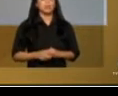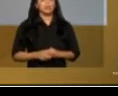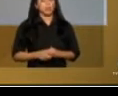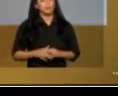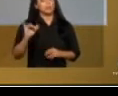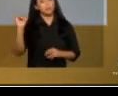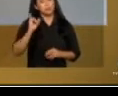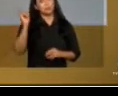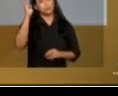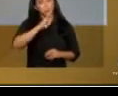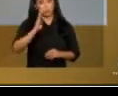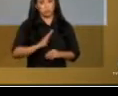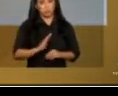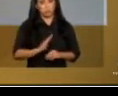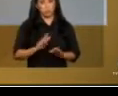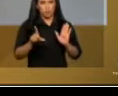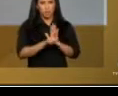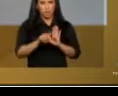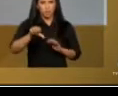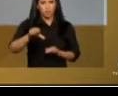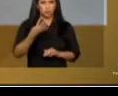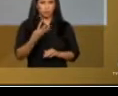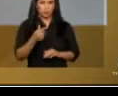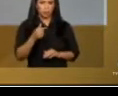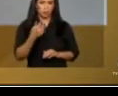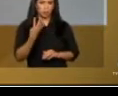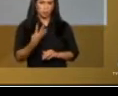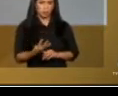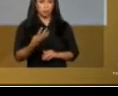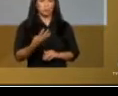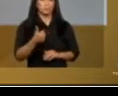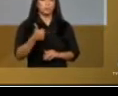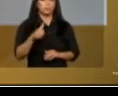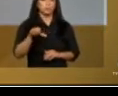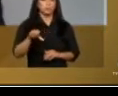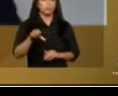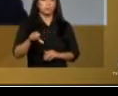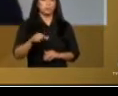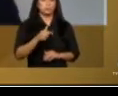nacional. Desde a Lei 9474 de 1997...